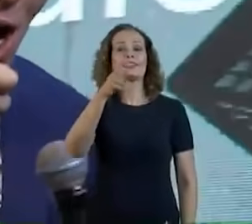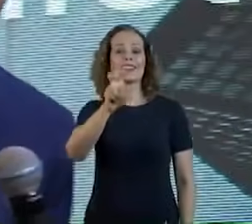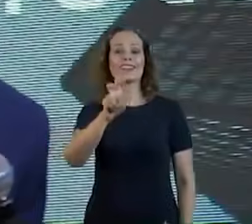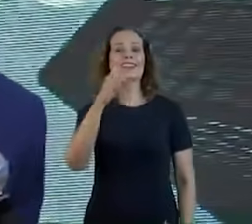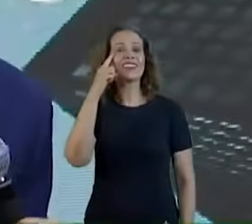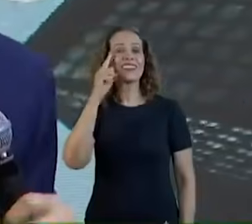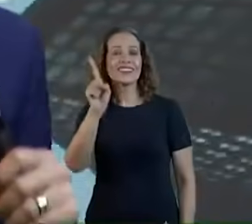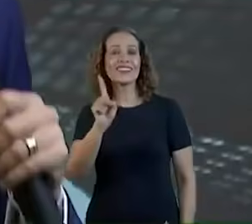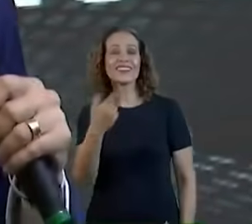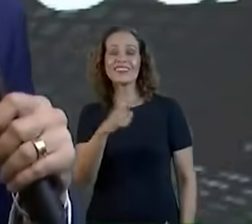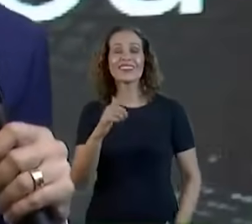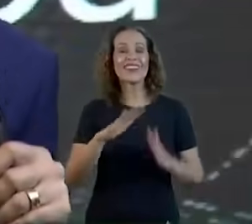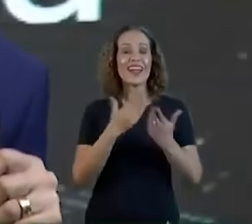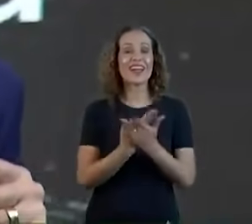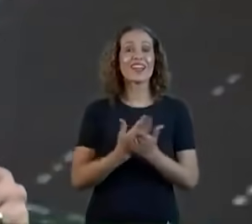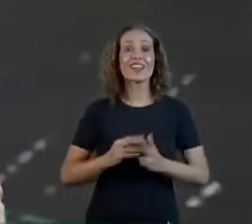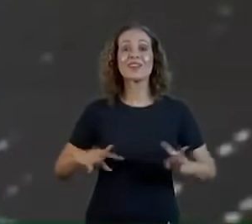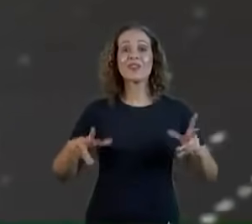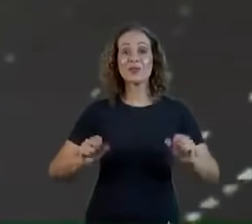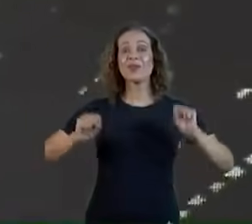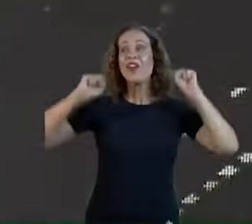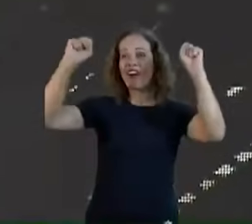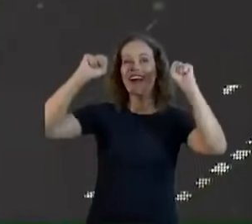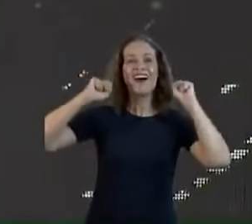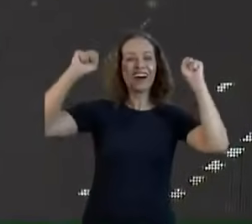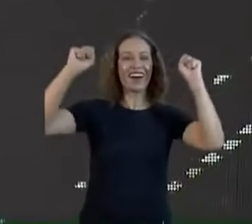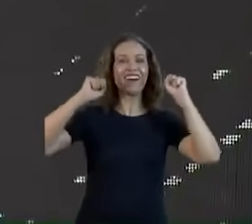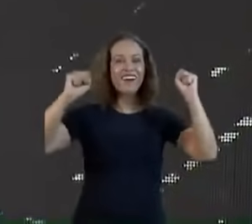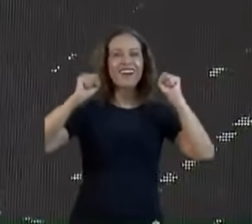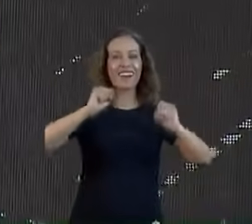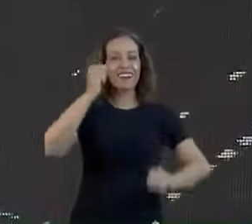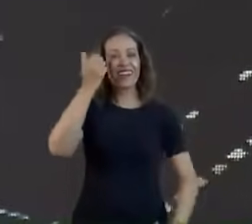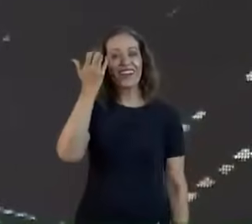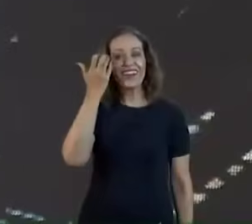uhul! Não tem aula 15 dias! Uhul!